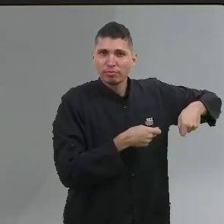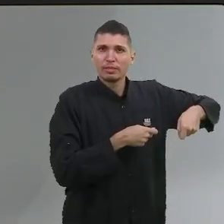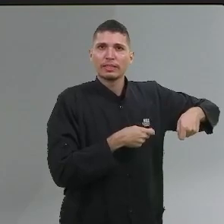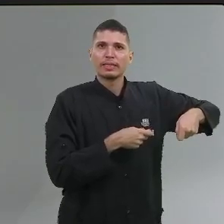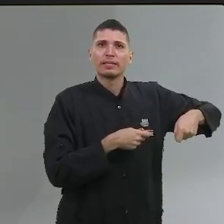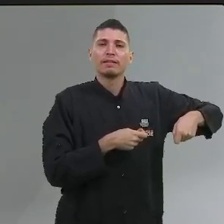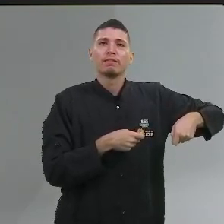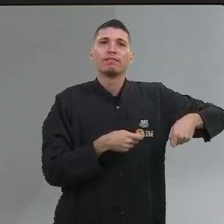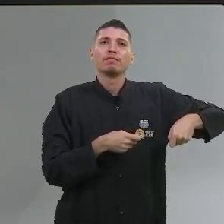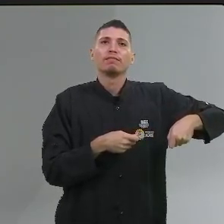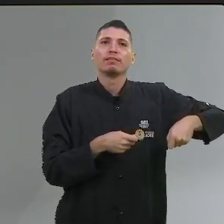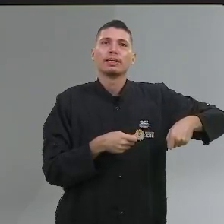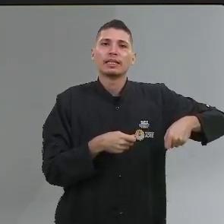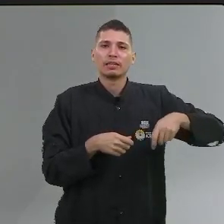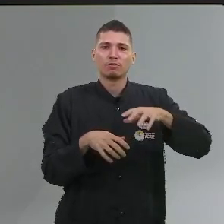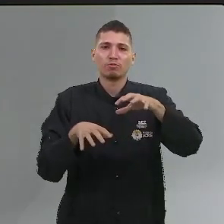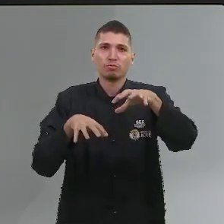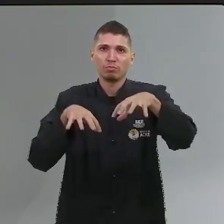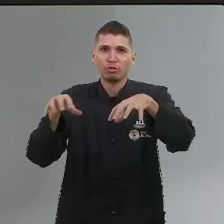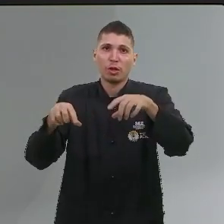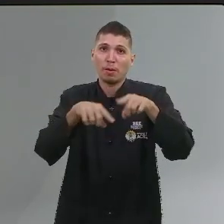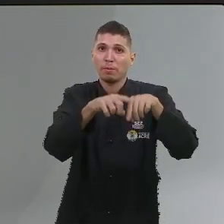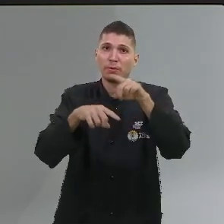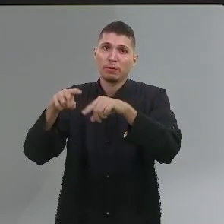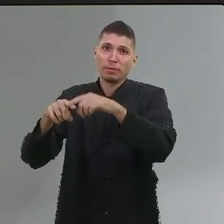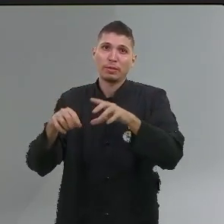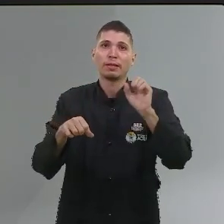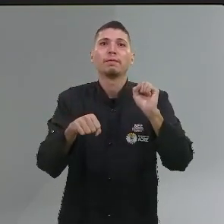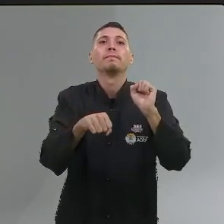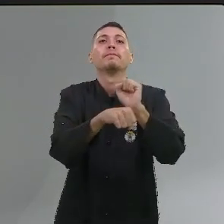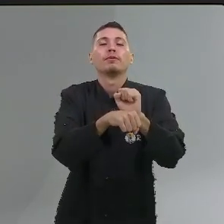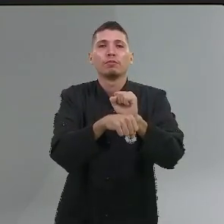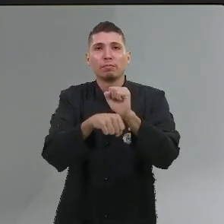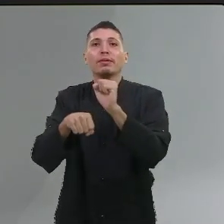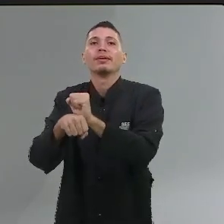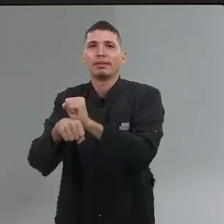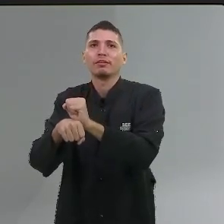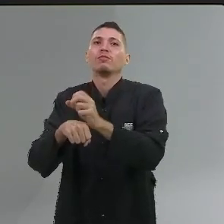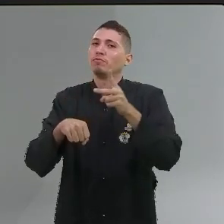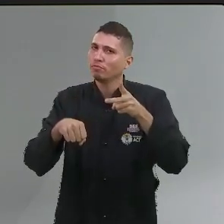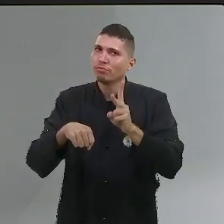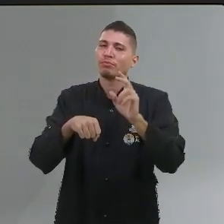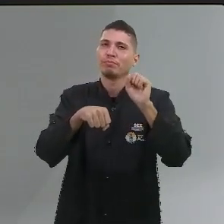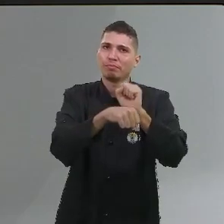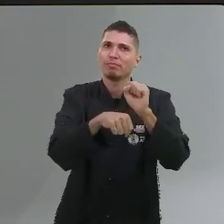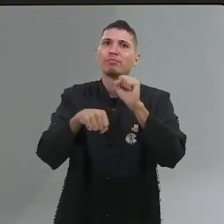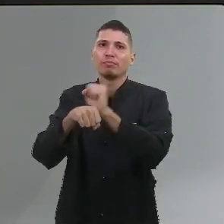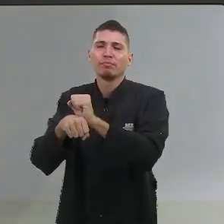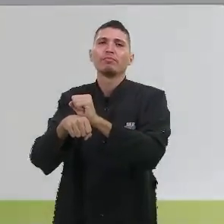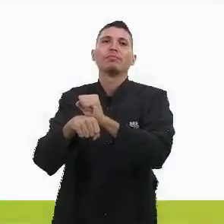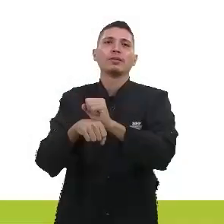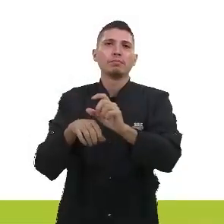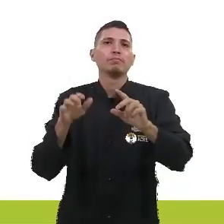tendência, os objetos estão em repouso. A tendência é o quê? Permanecer em repouso, os objetos, né? Então, primeira lei de Newton.